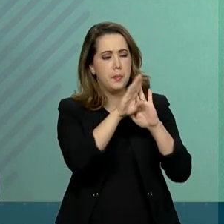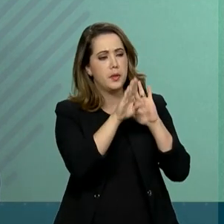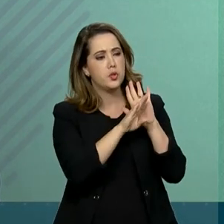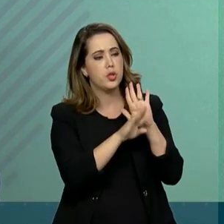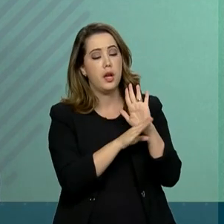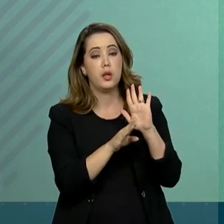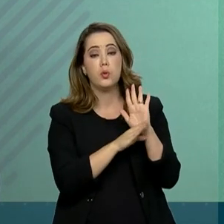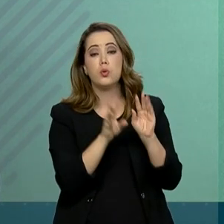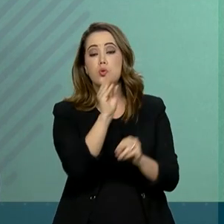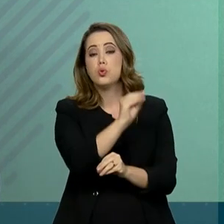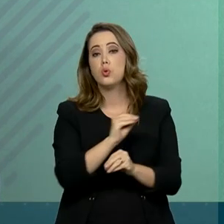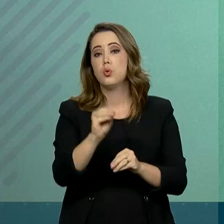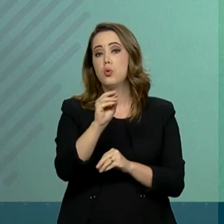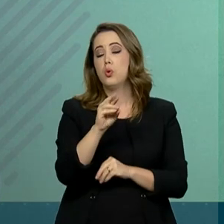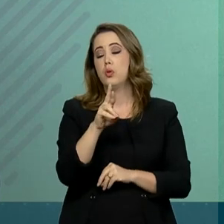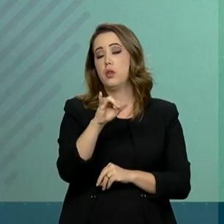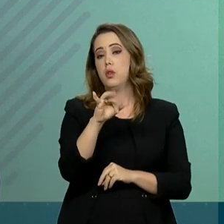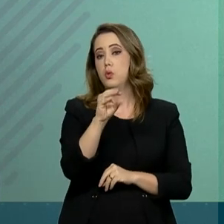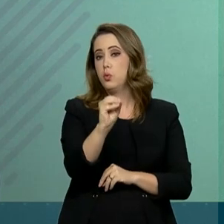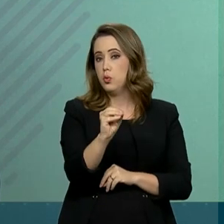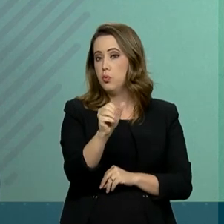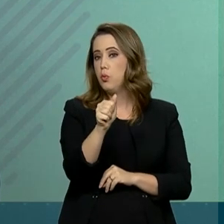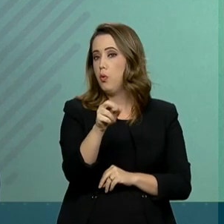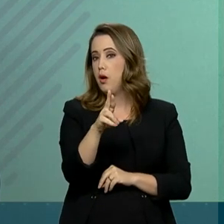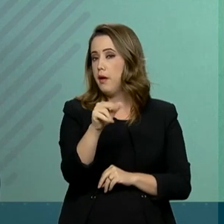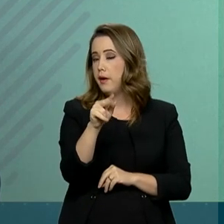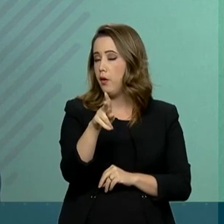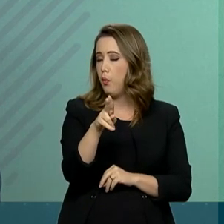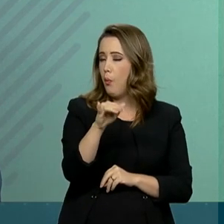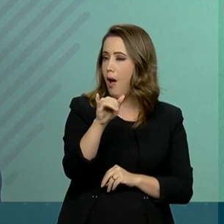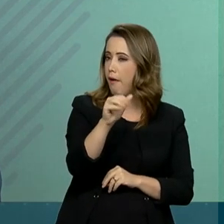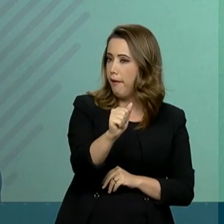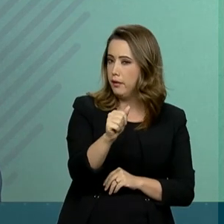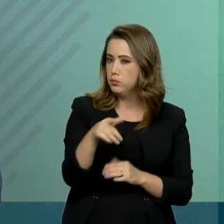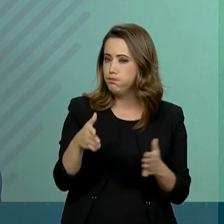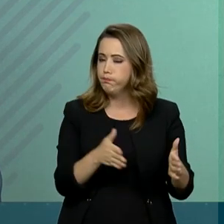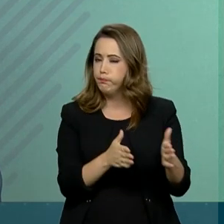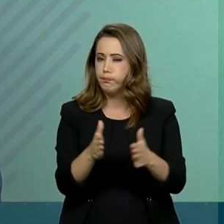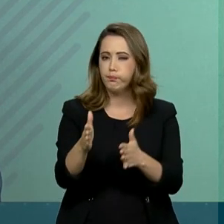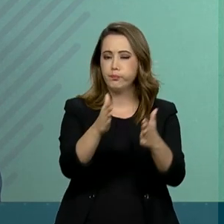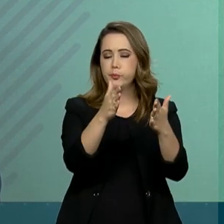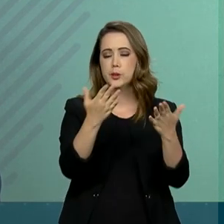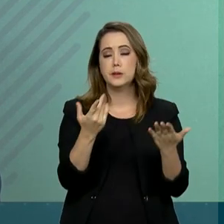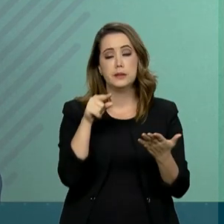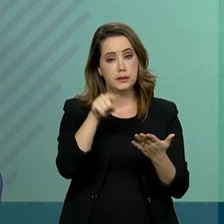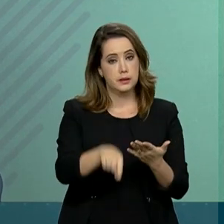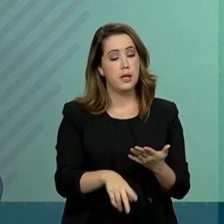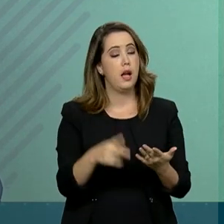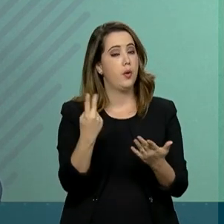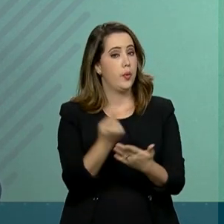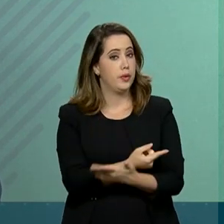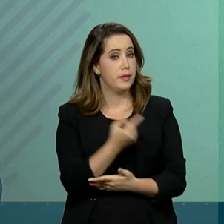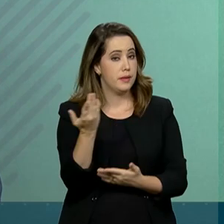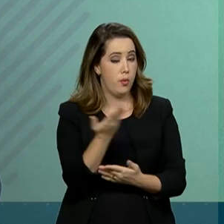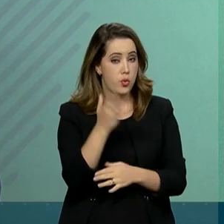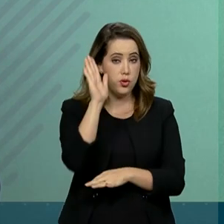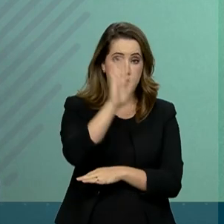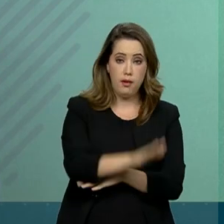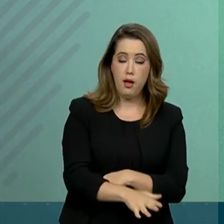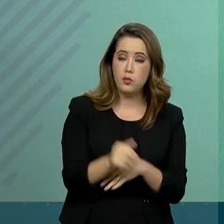revitalização da bacia hidrográfica do rio araguaia o ministério realizou na parte da tarde